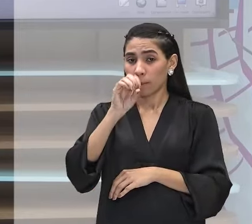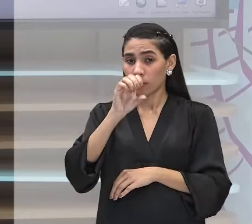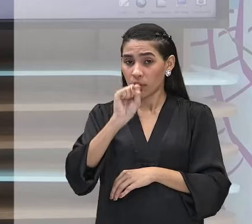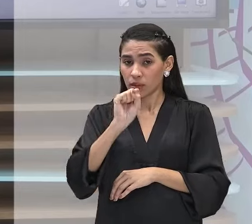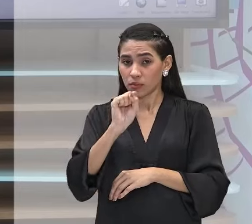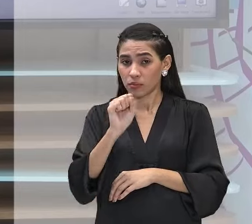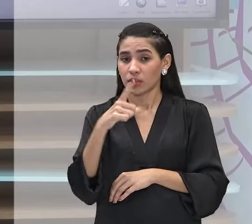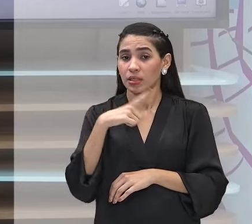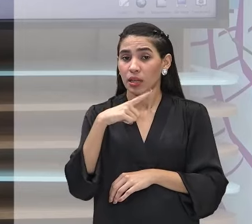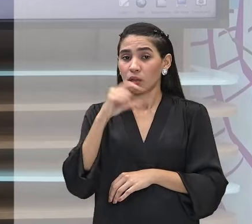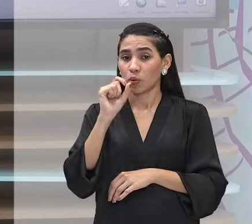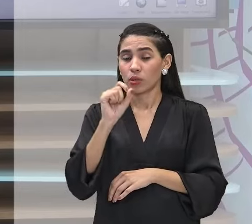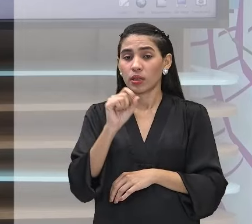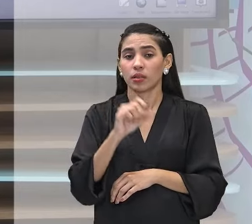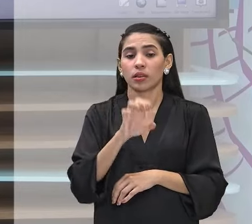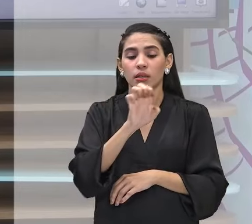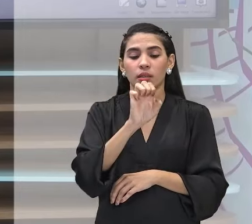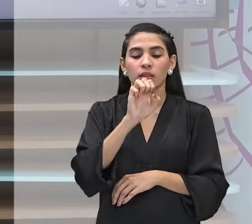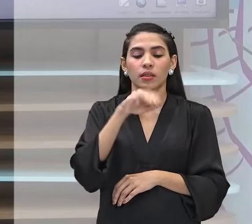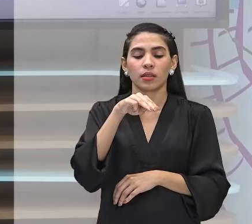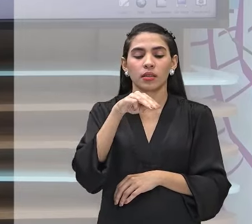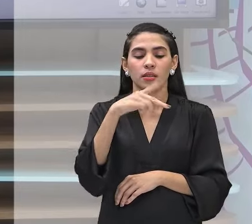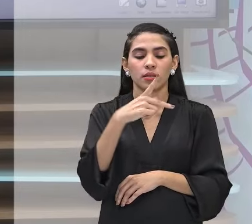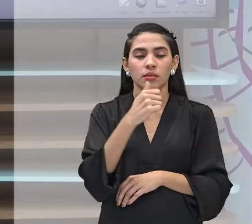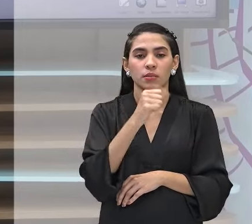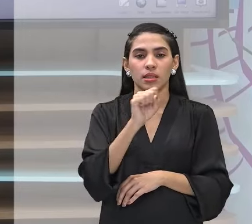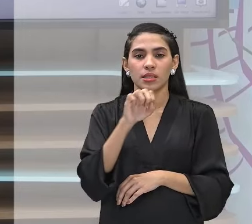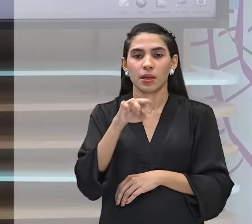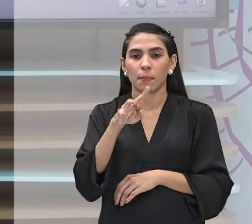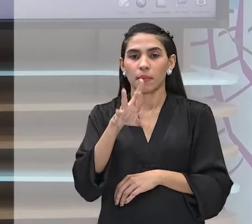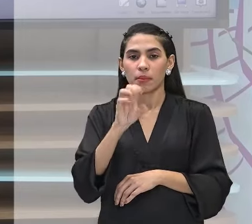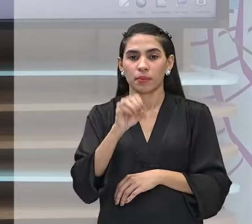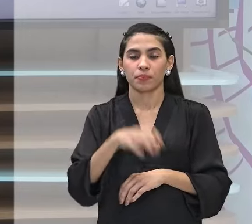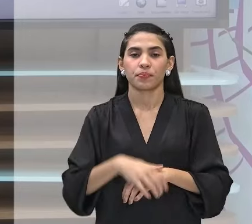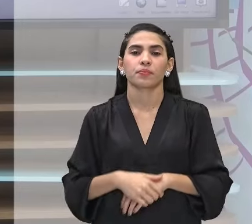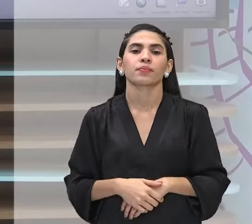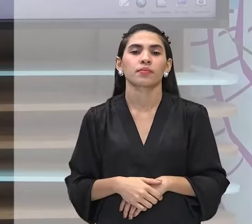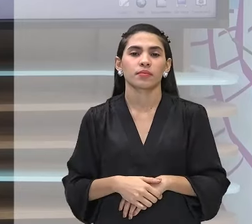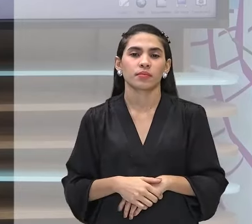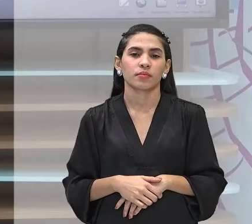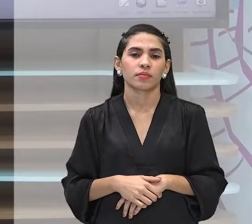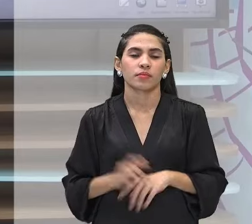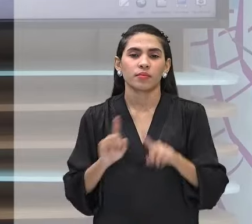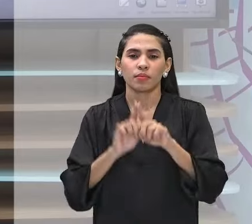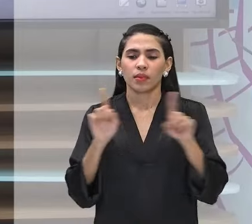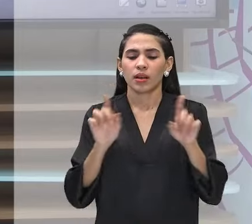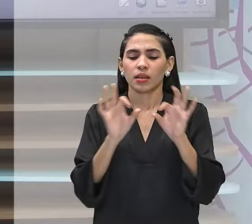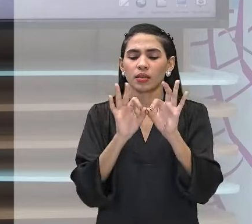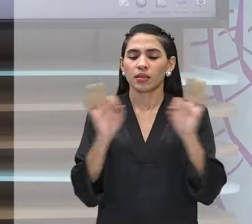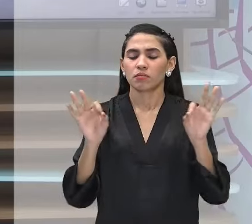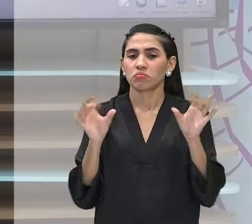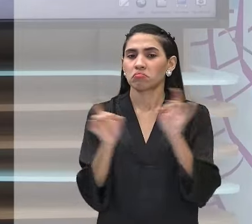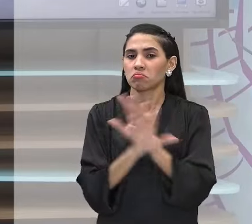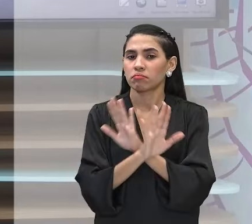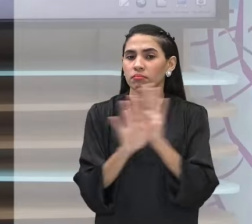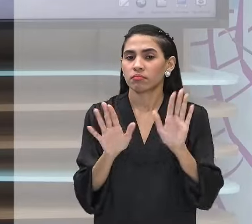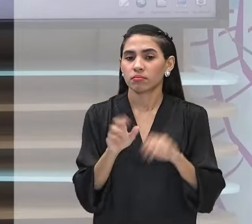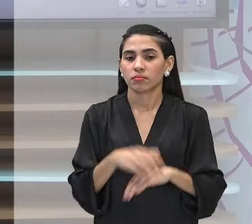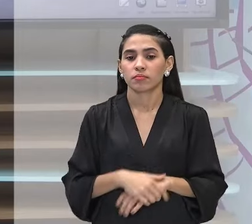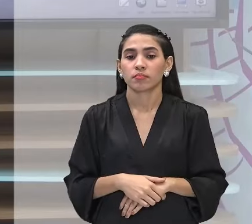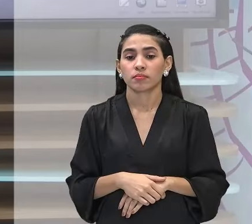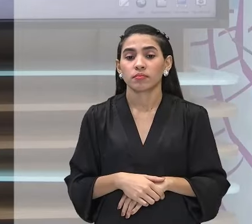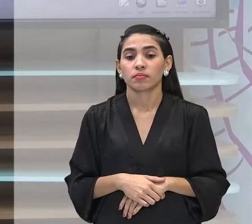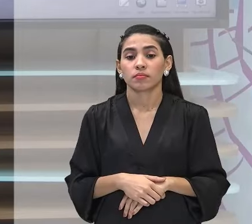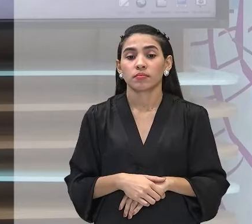dizer existe esse espaçamento entre esses bancos mas nós não temos o tamanho todo Ora se eu tenho o tamanho